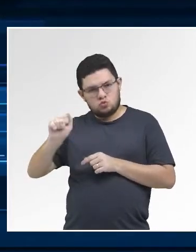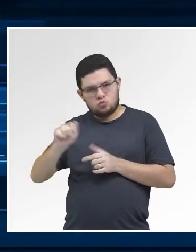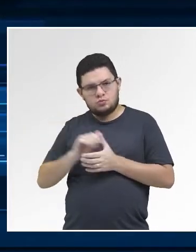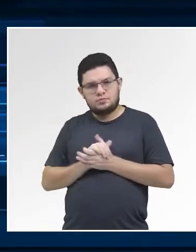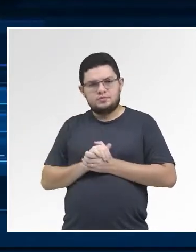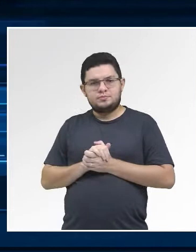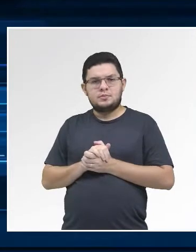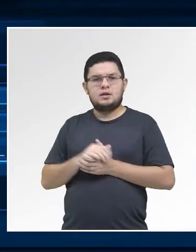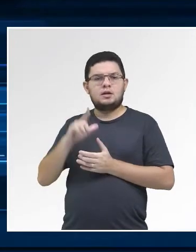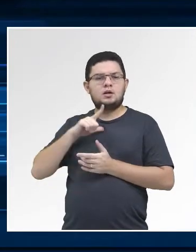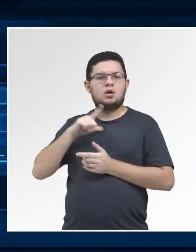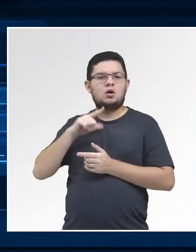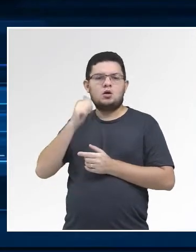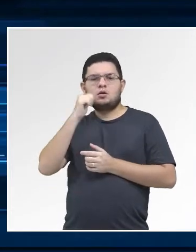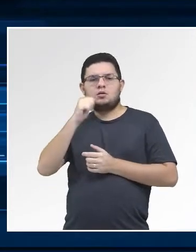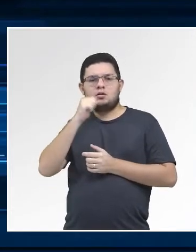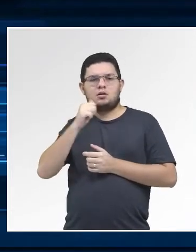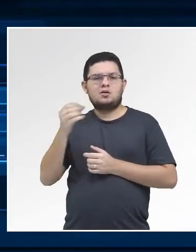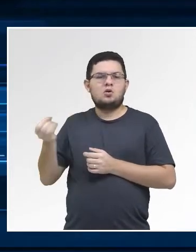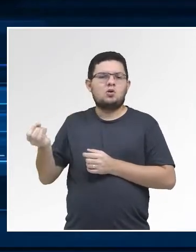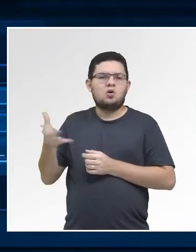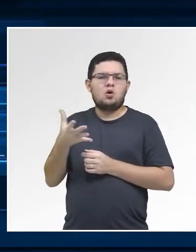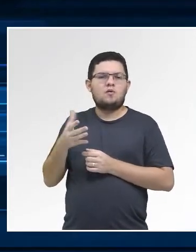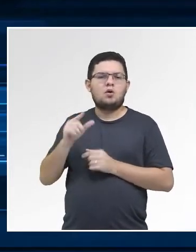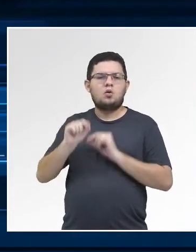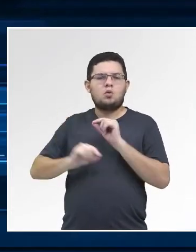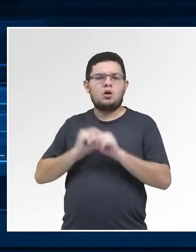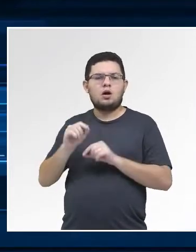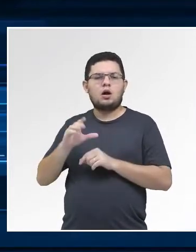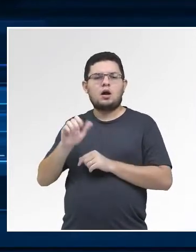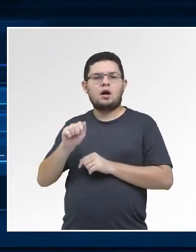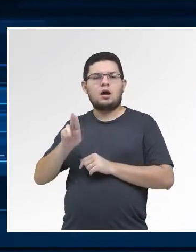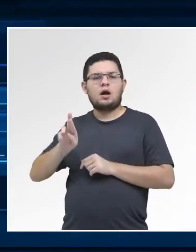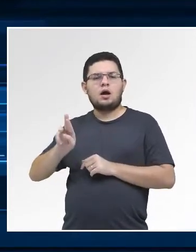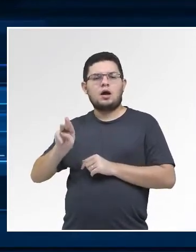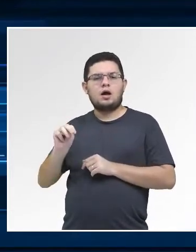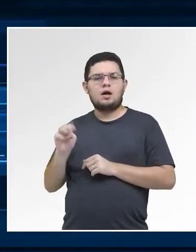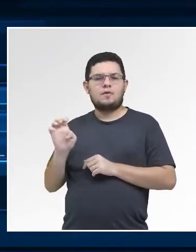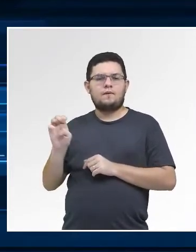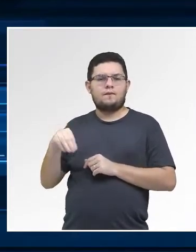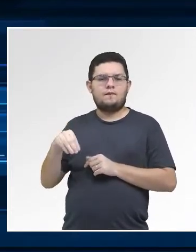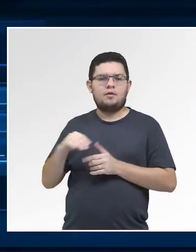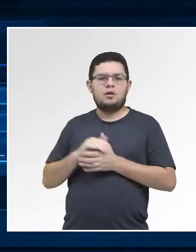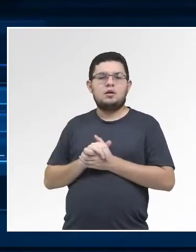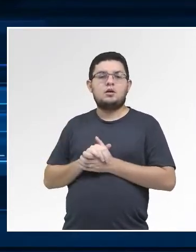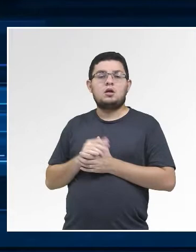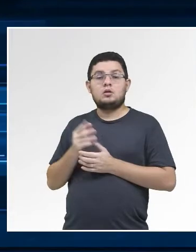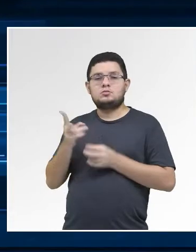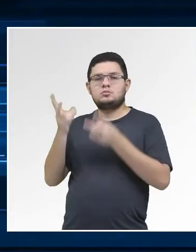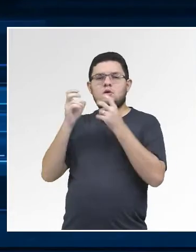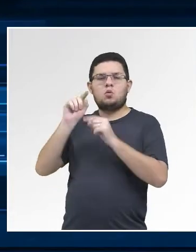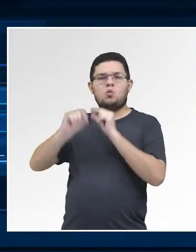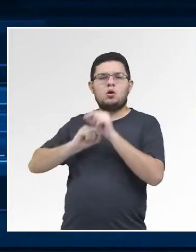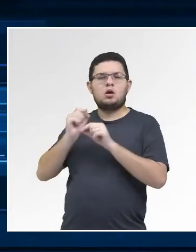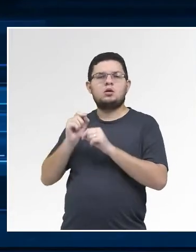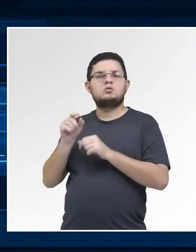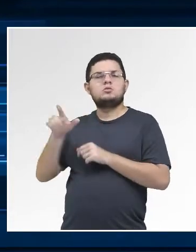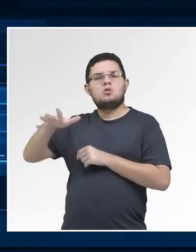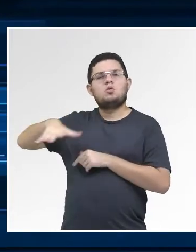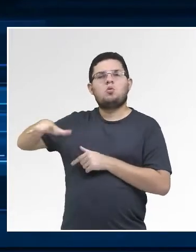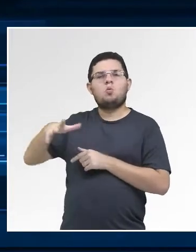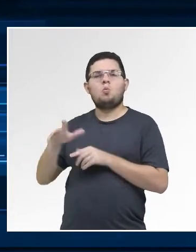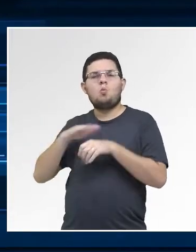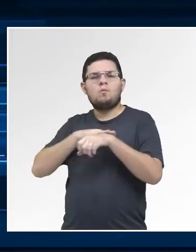que tem é o seguinte: observe Júlia e Vitória conversando sobre uma aluna pushy. Essa expressão push nós